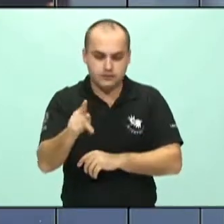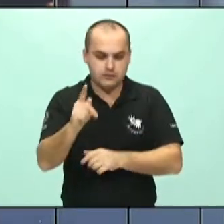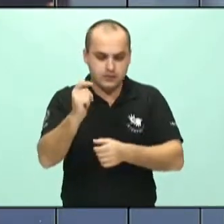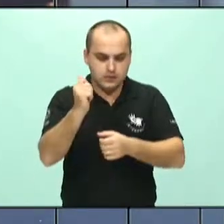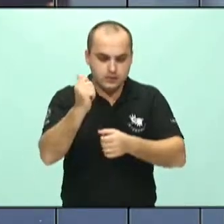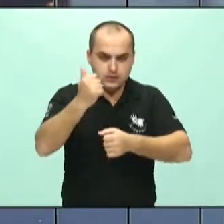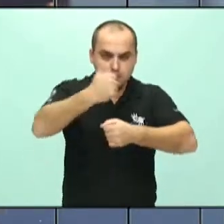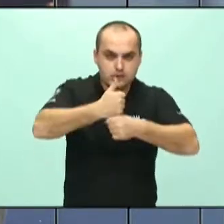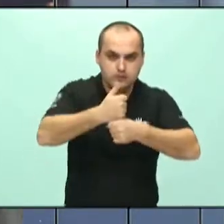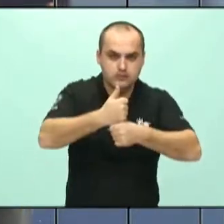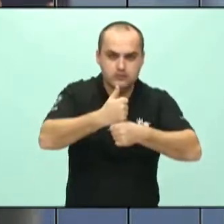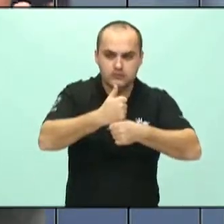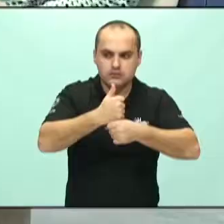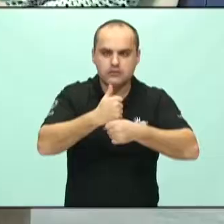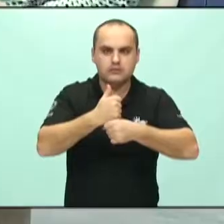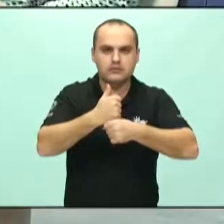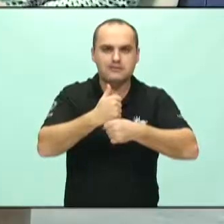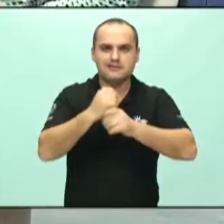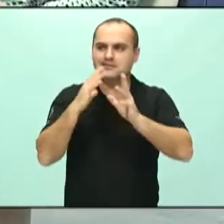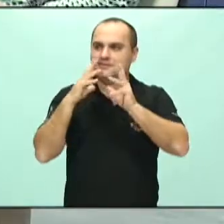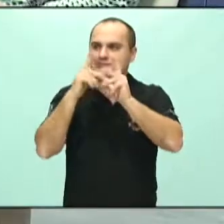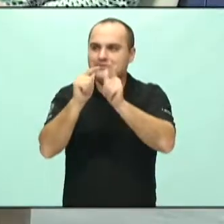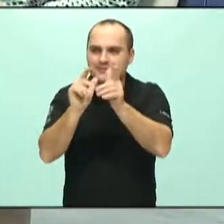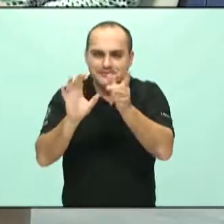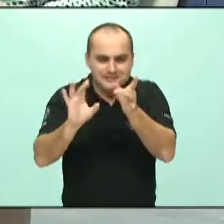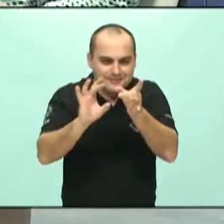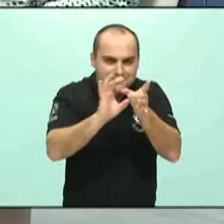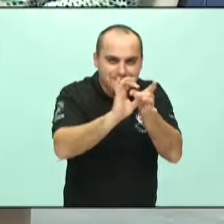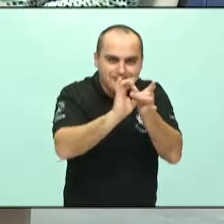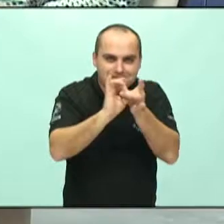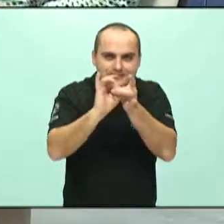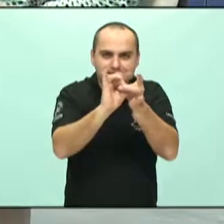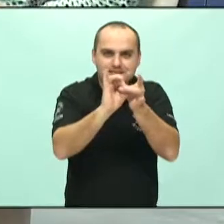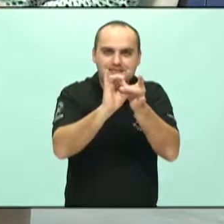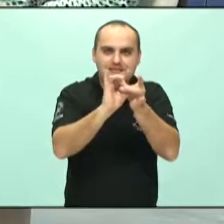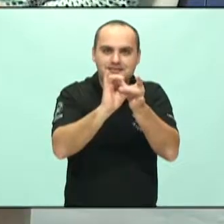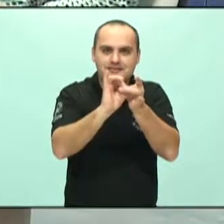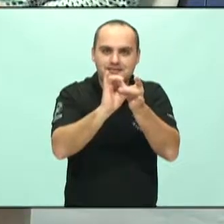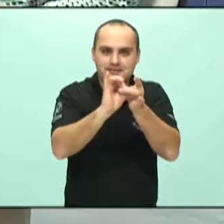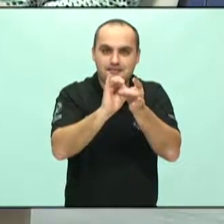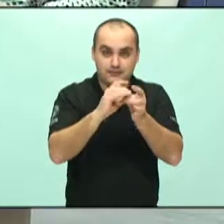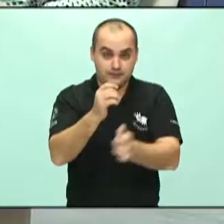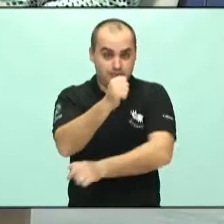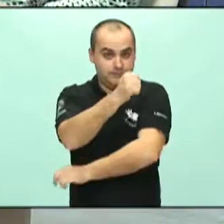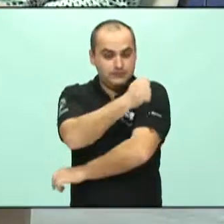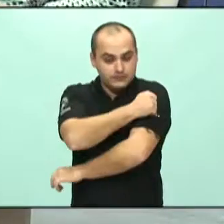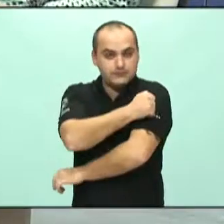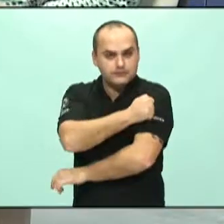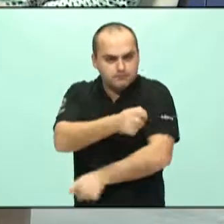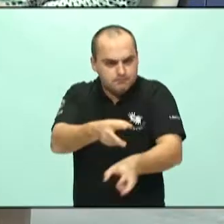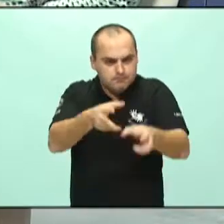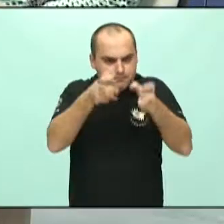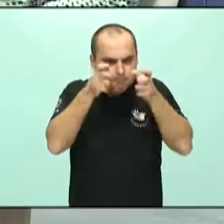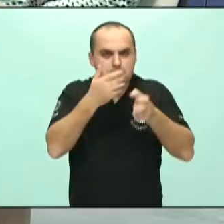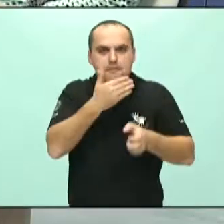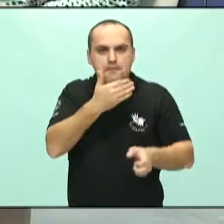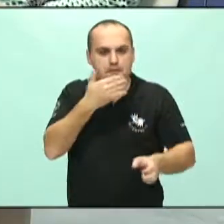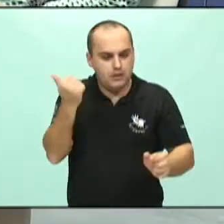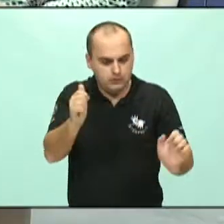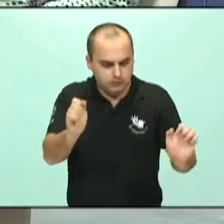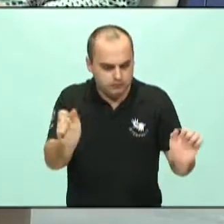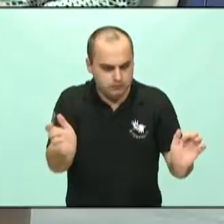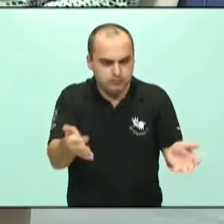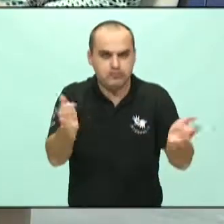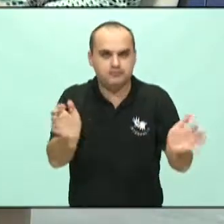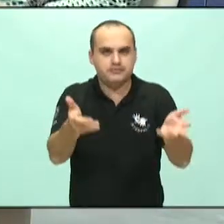eles se conectam todos, né, para que esse aluno ele tenha um melhor aprendizado. Aí entra também, daqui a